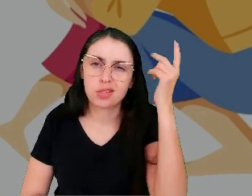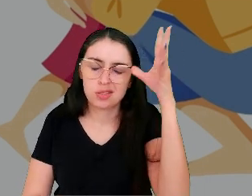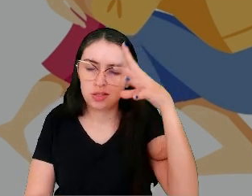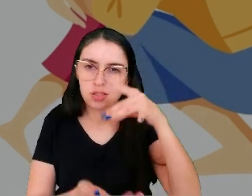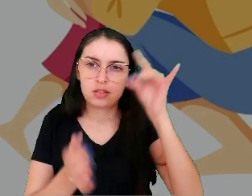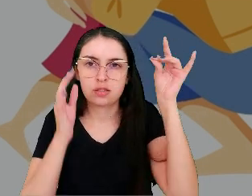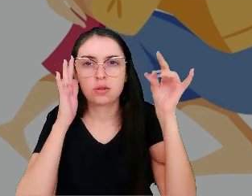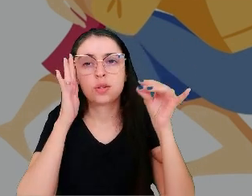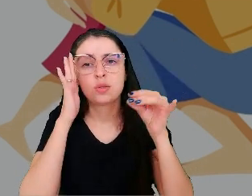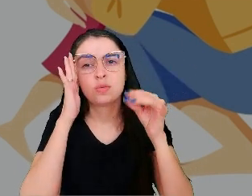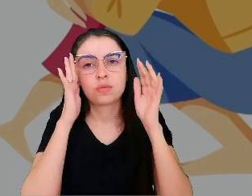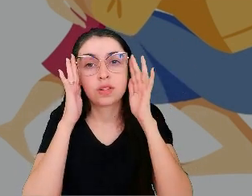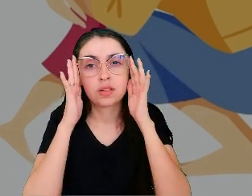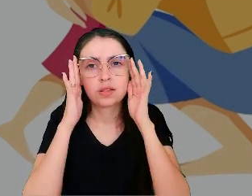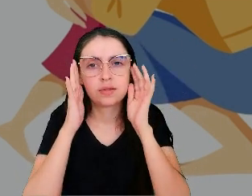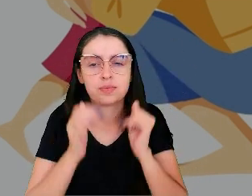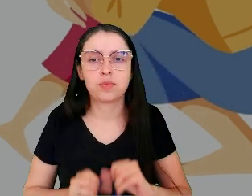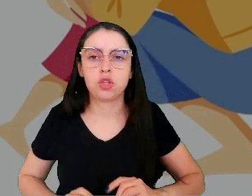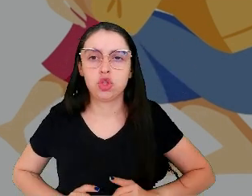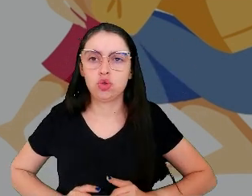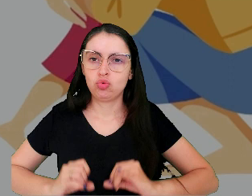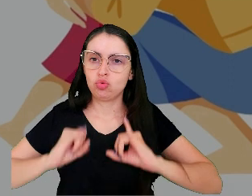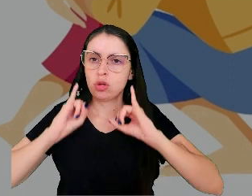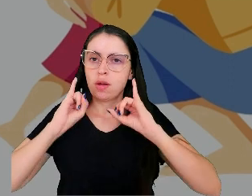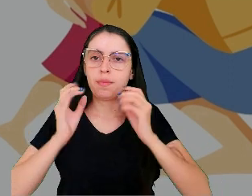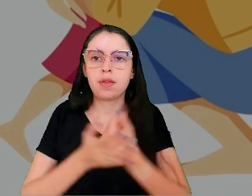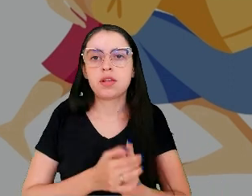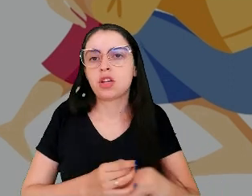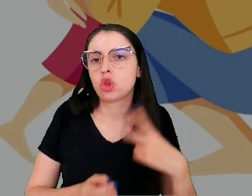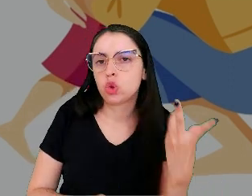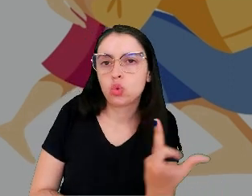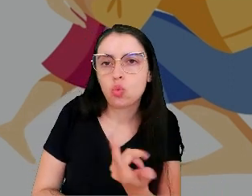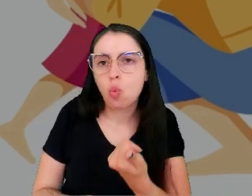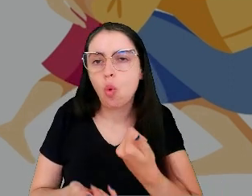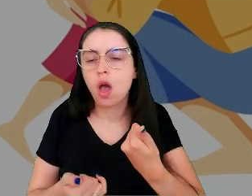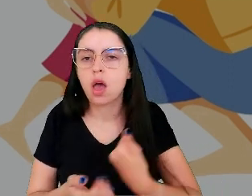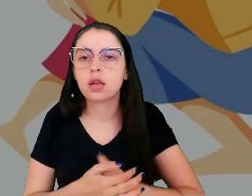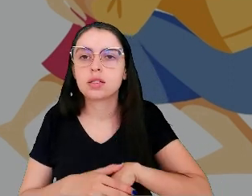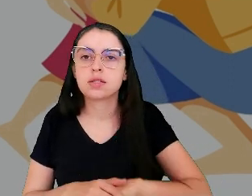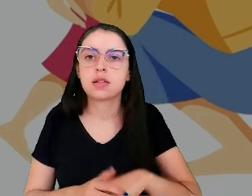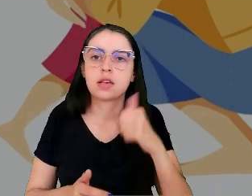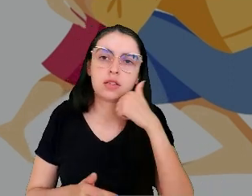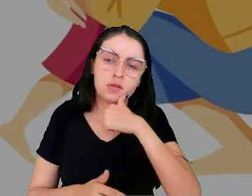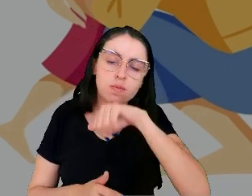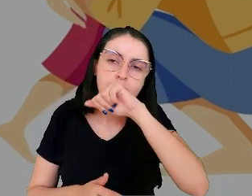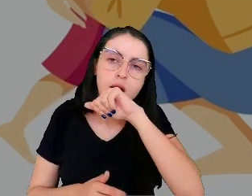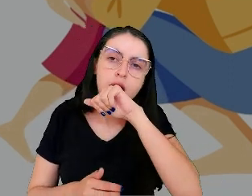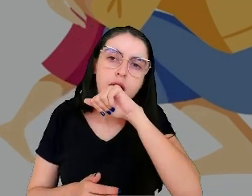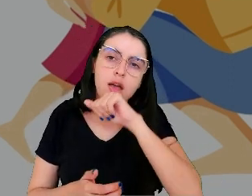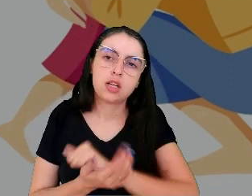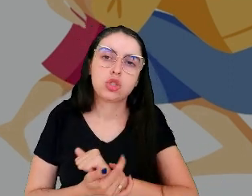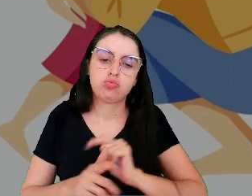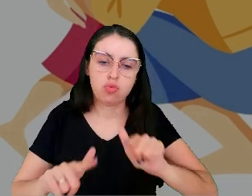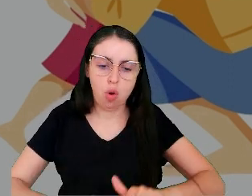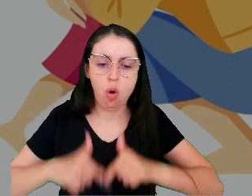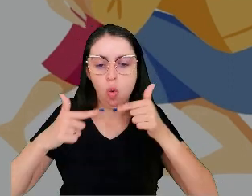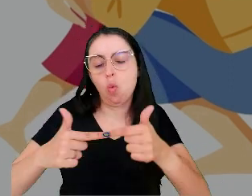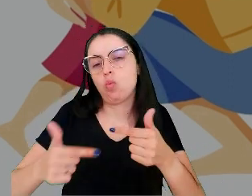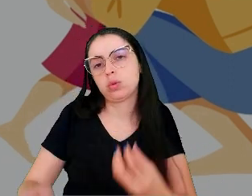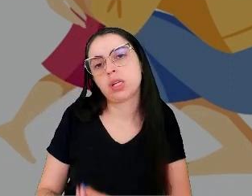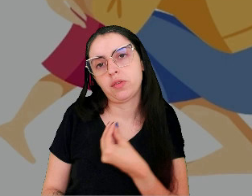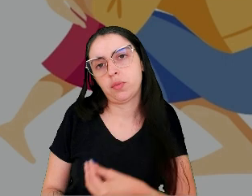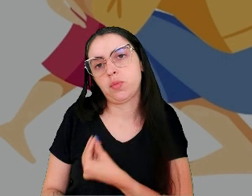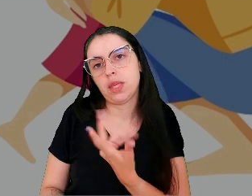escolheu para homenagear todas as mães e esse processo de luta, né, de sobrevivência na